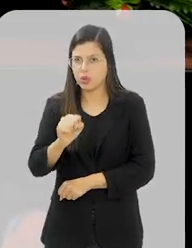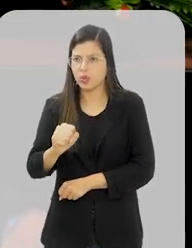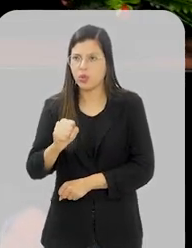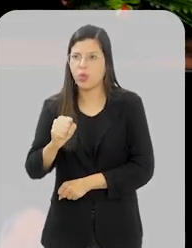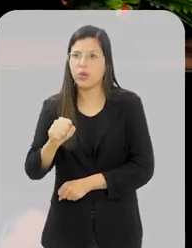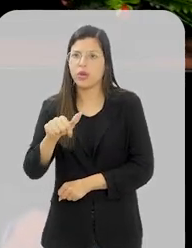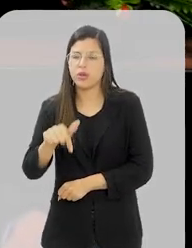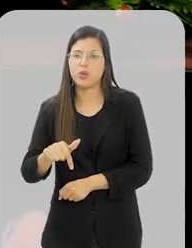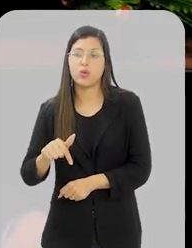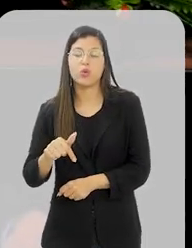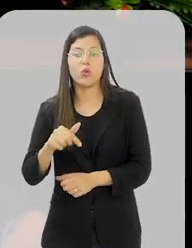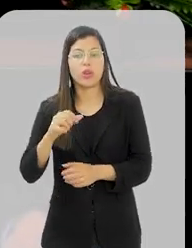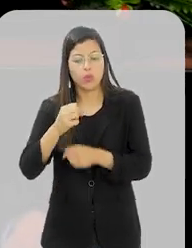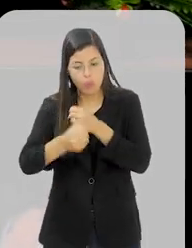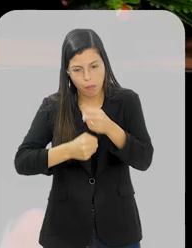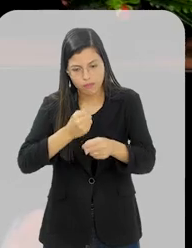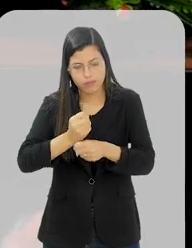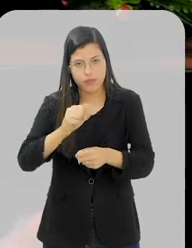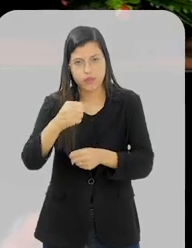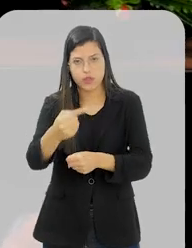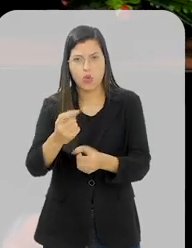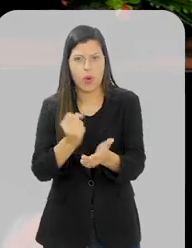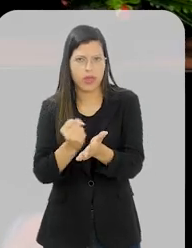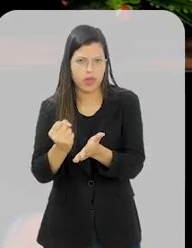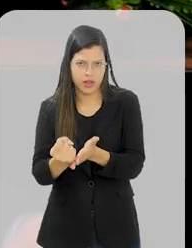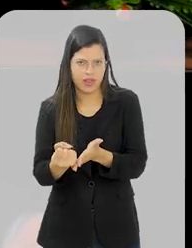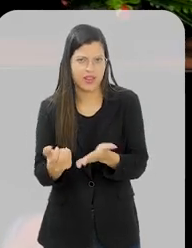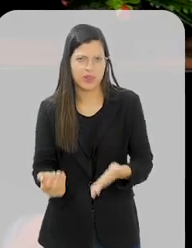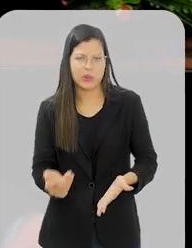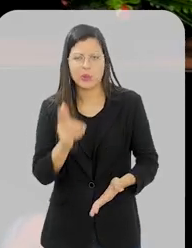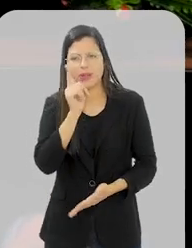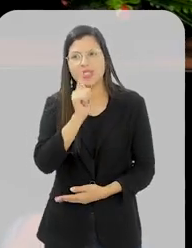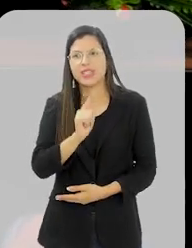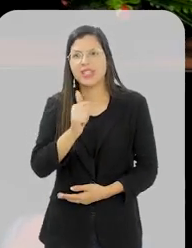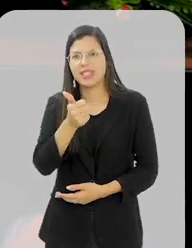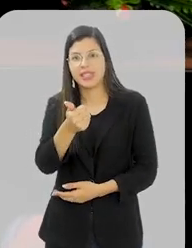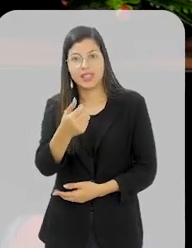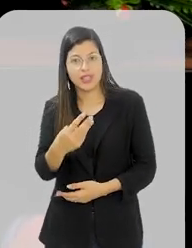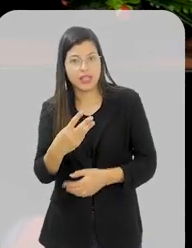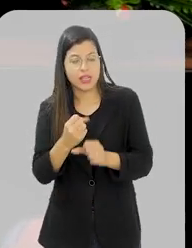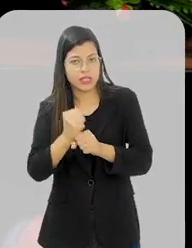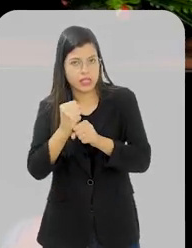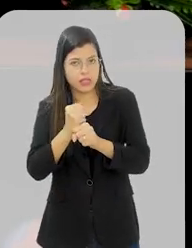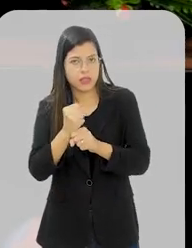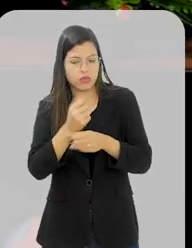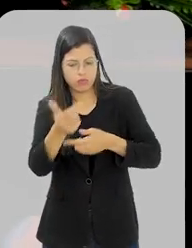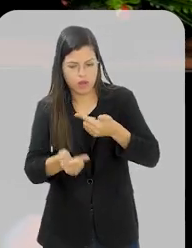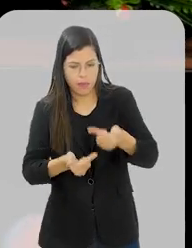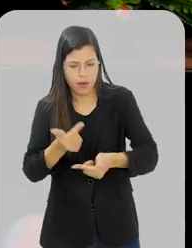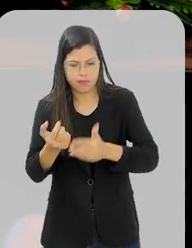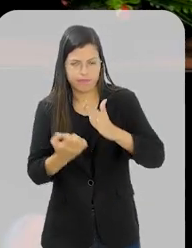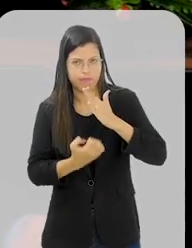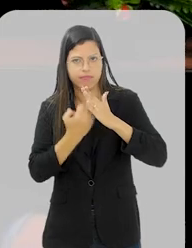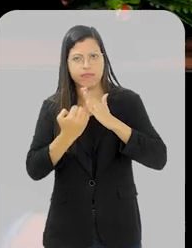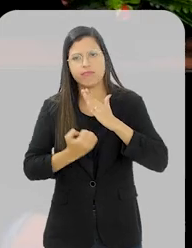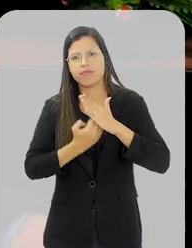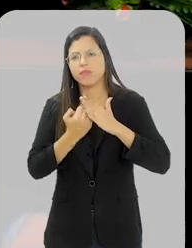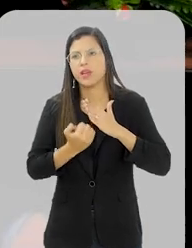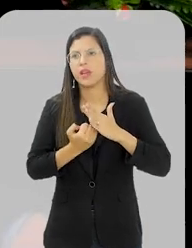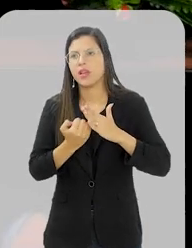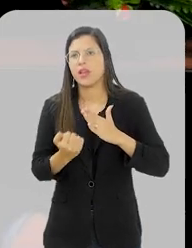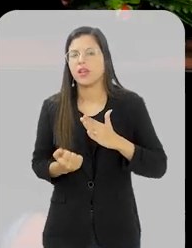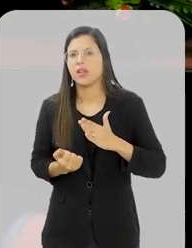como advogado trabalhista do grupo mesb e dali foram 13 anos na empresa em